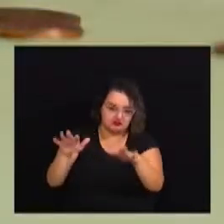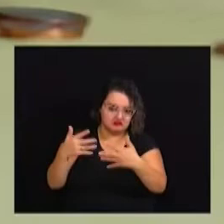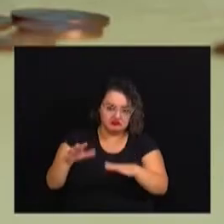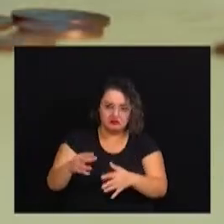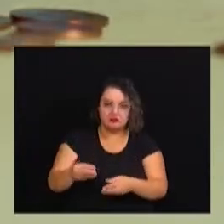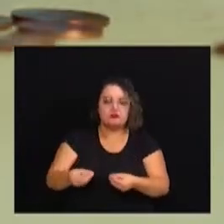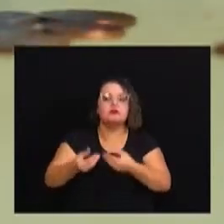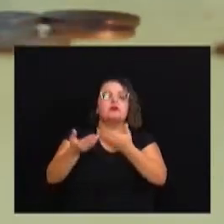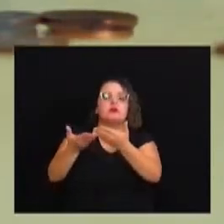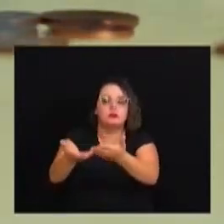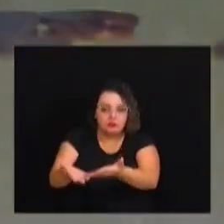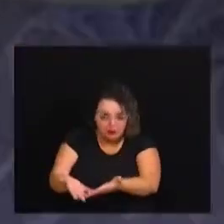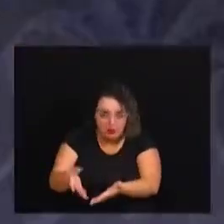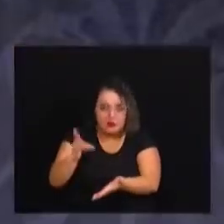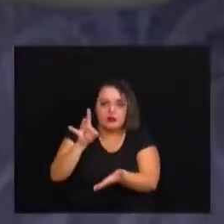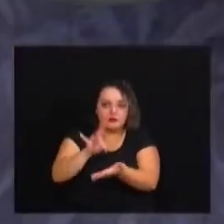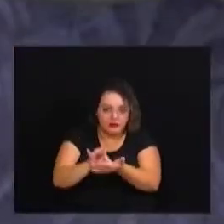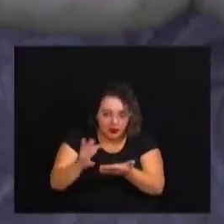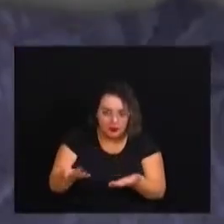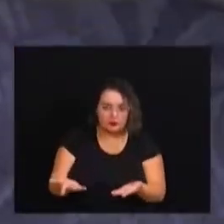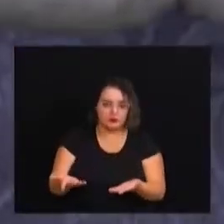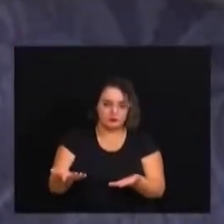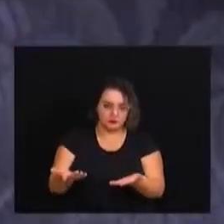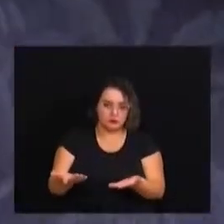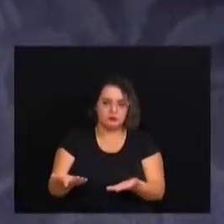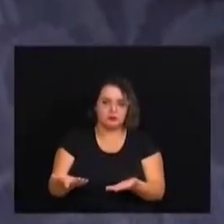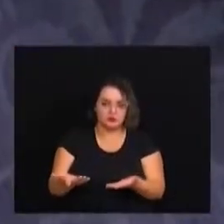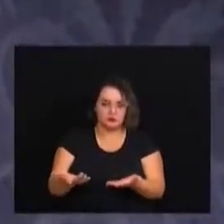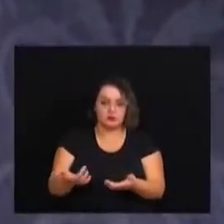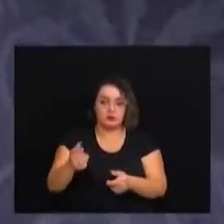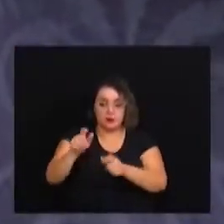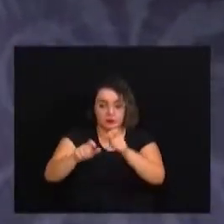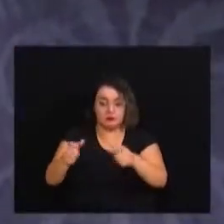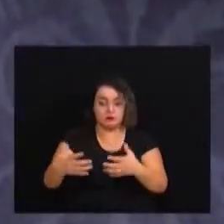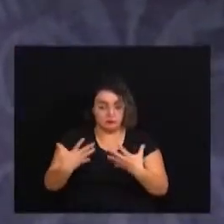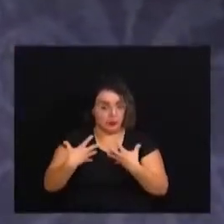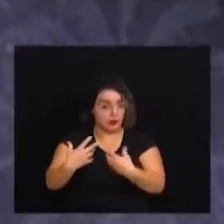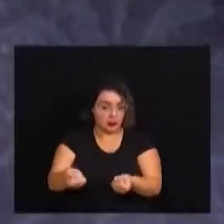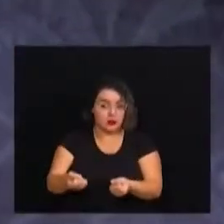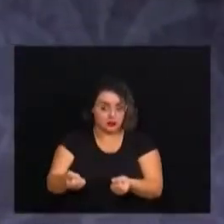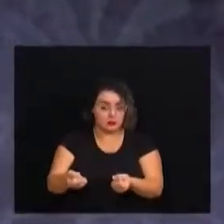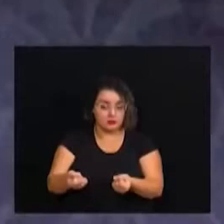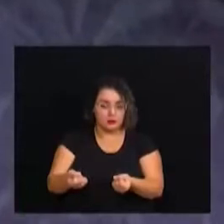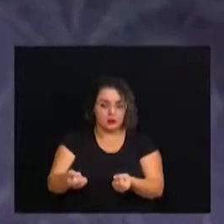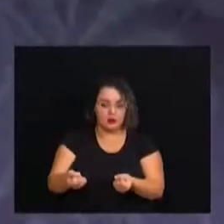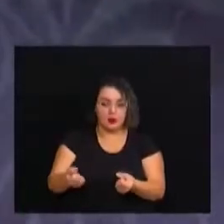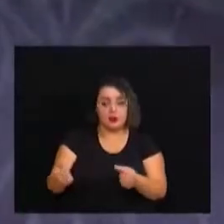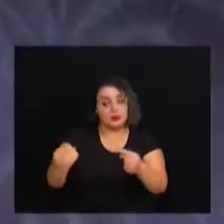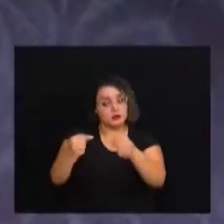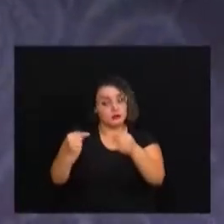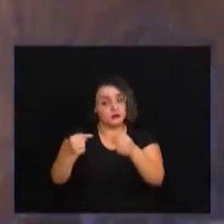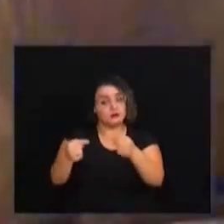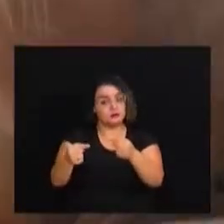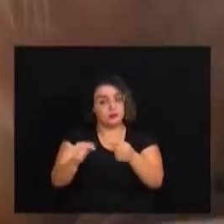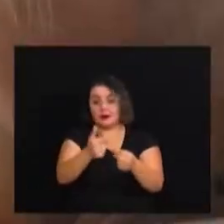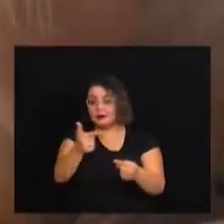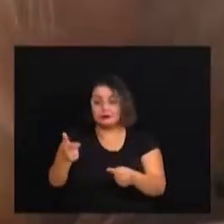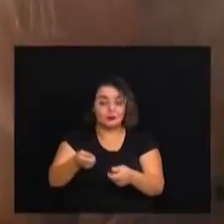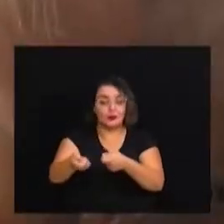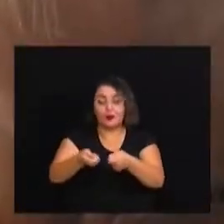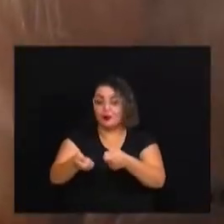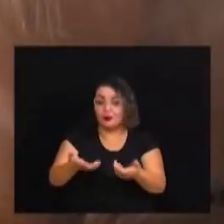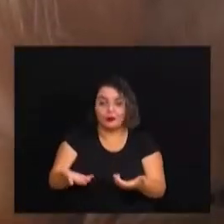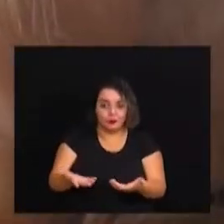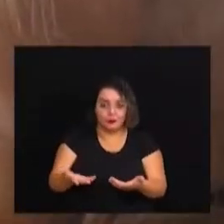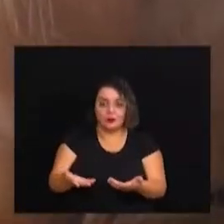está a situação. Eles emprestam mesmo, né? Então, eles são muito receptivos a isso. E o ponto negativo é esse descontrole,